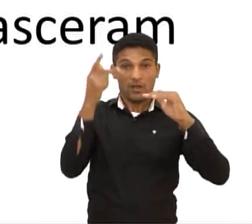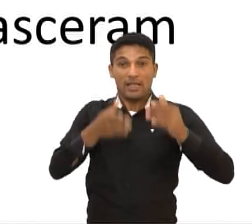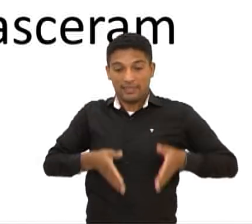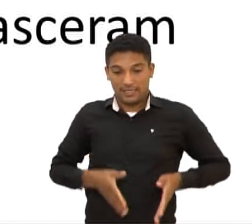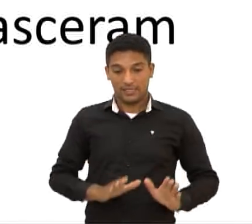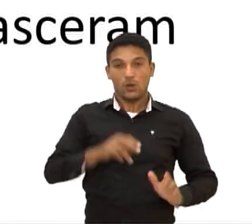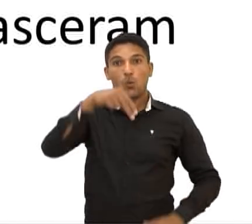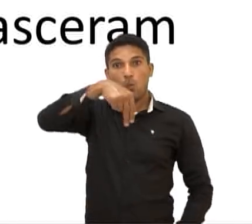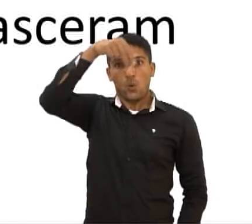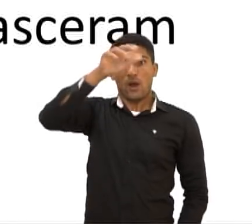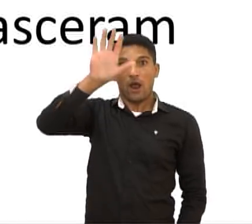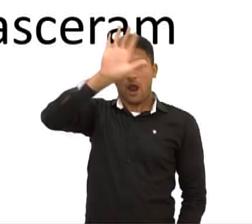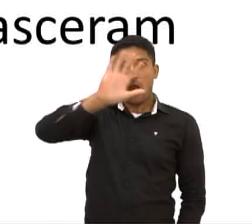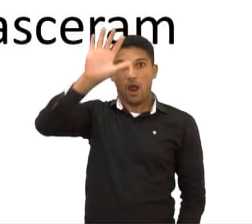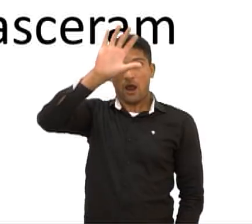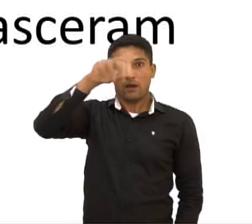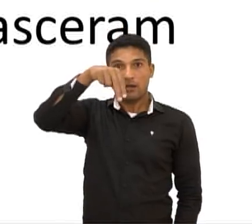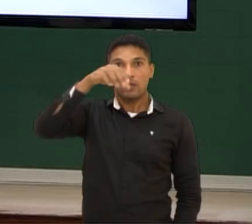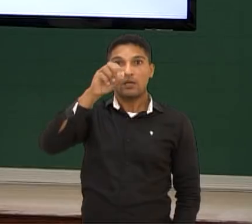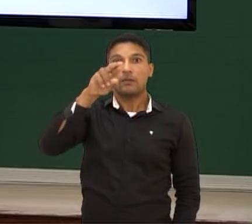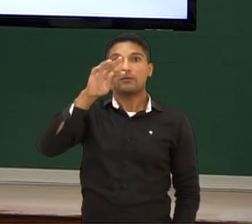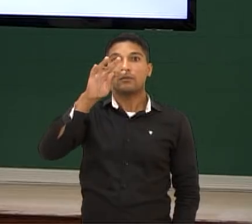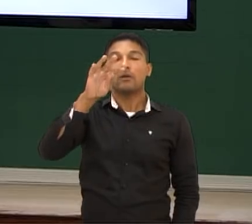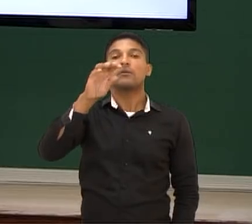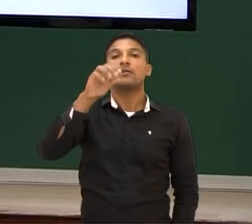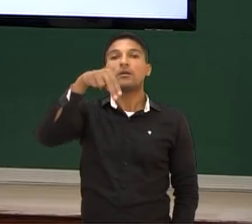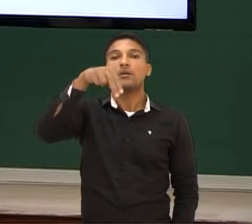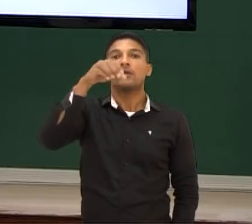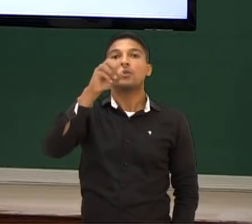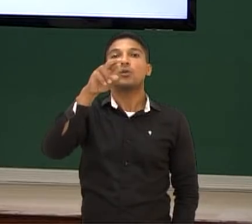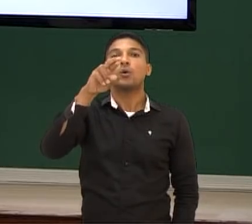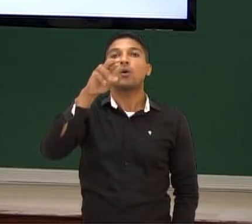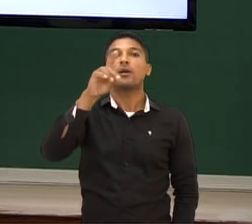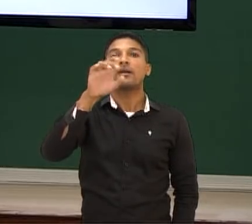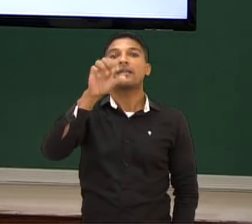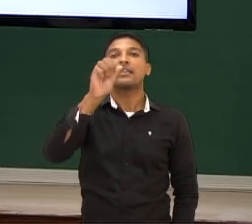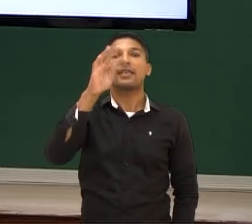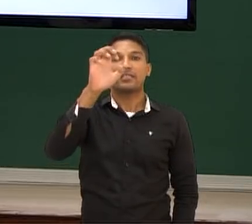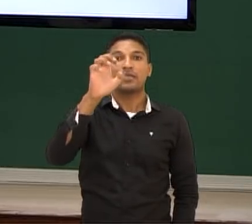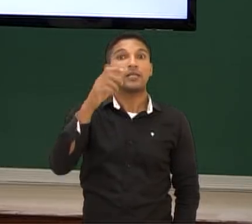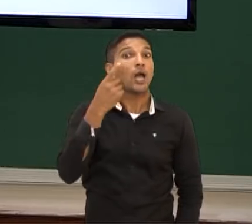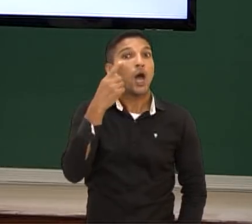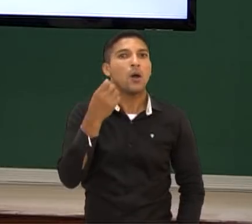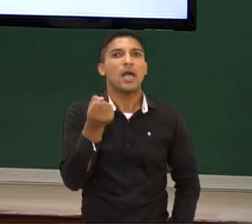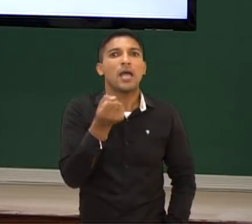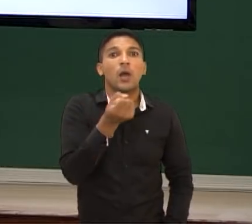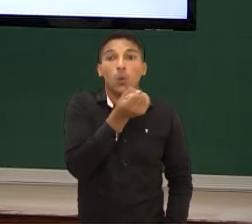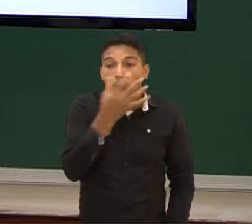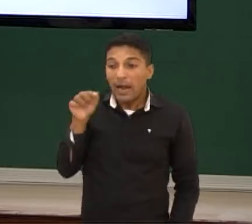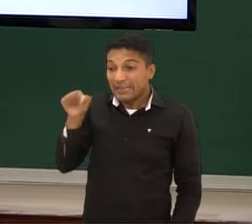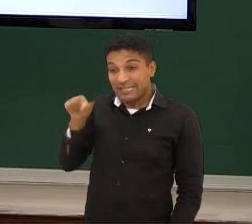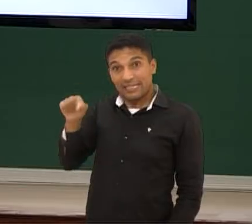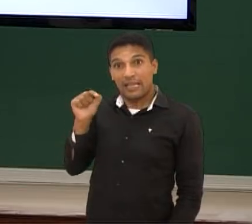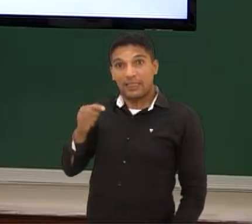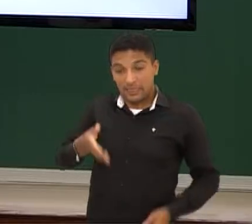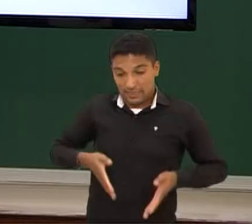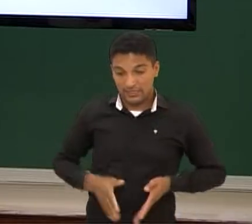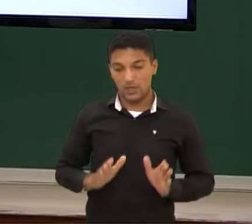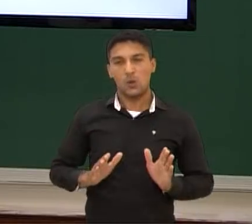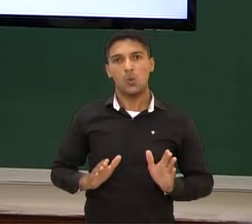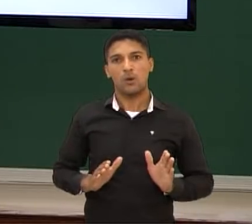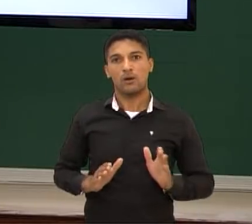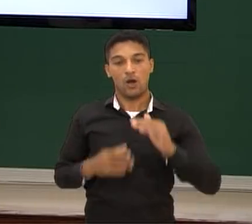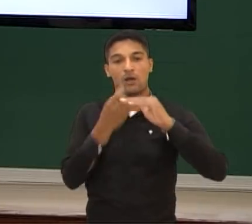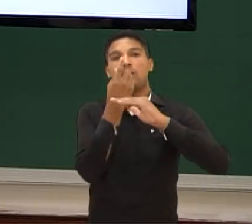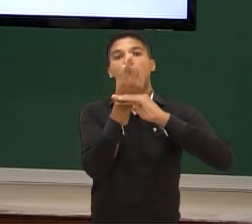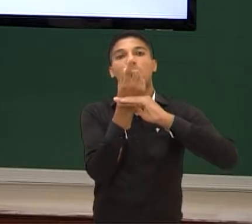na região nordeste? Então, eu estou com 224 pessoas, certo? E dessas